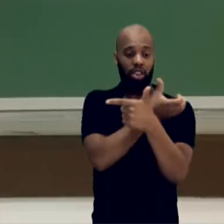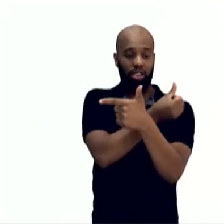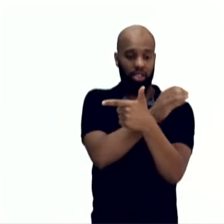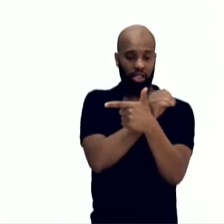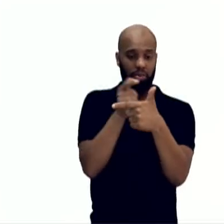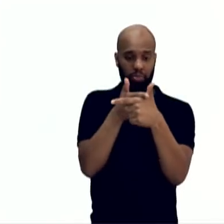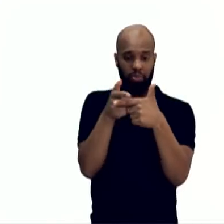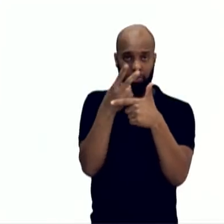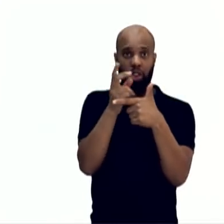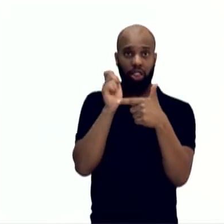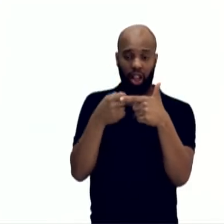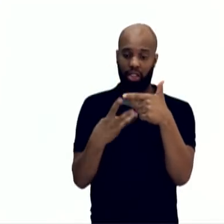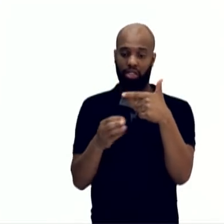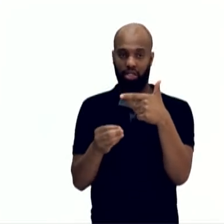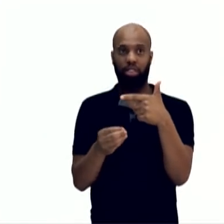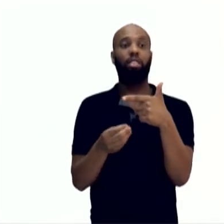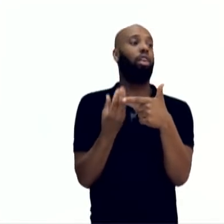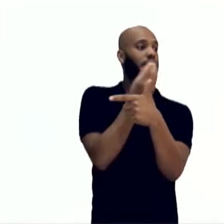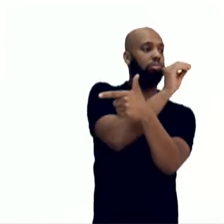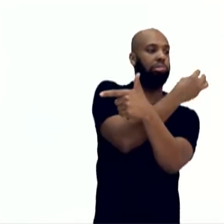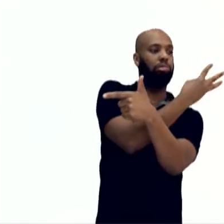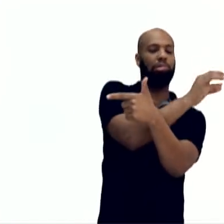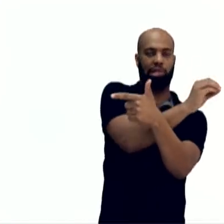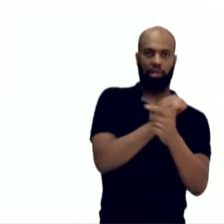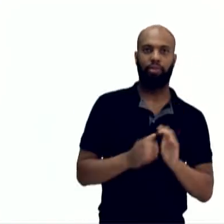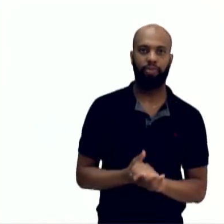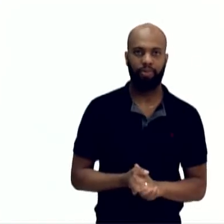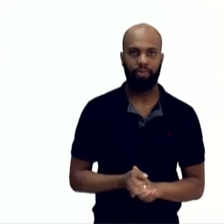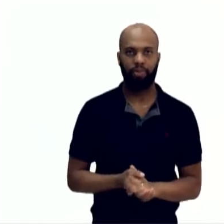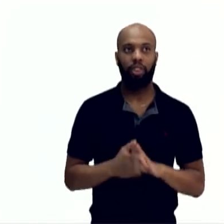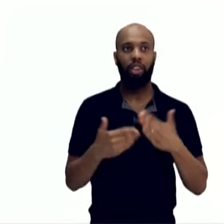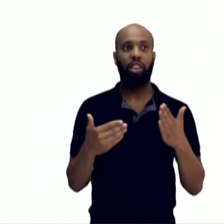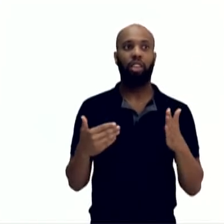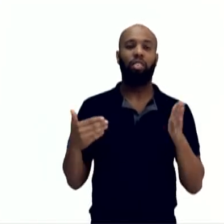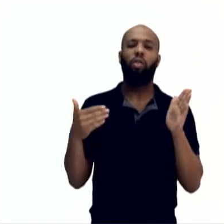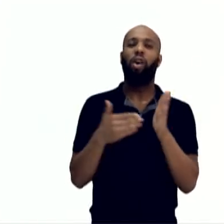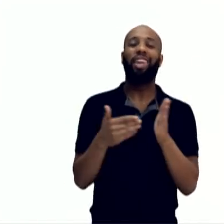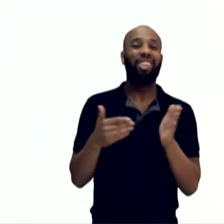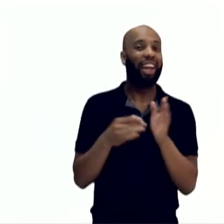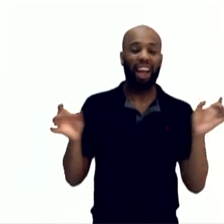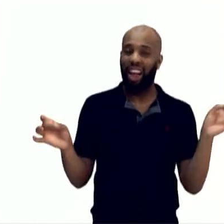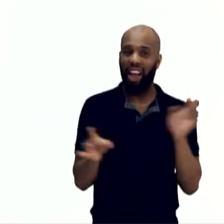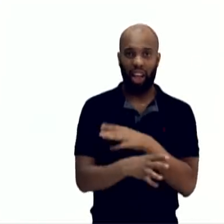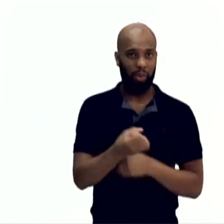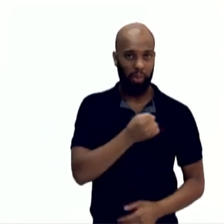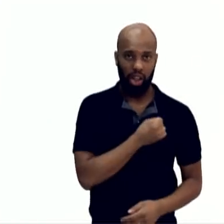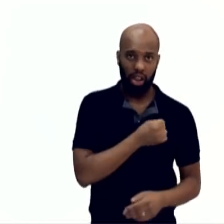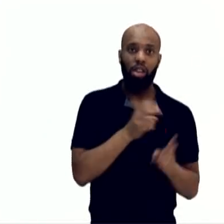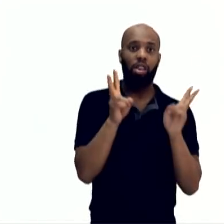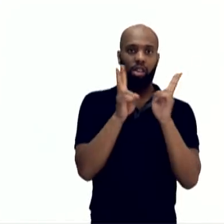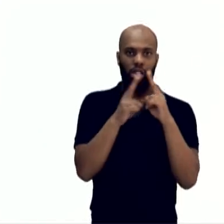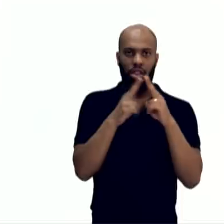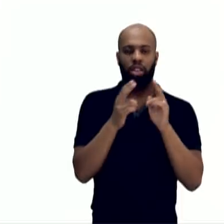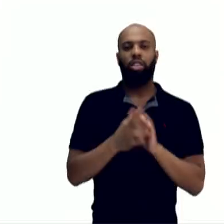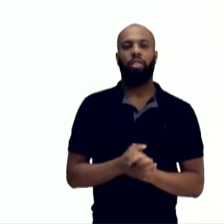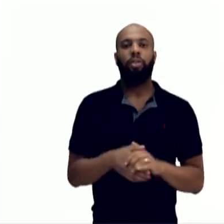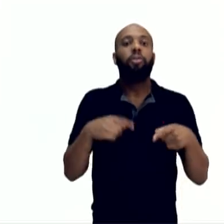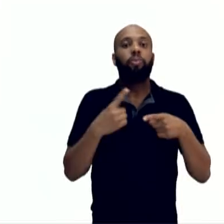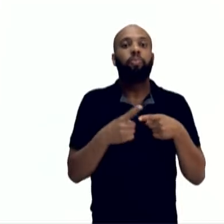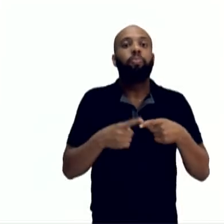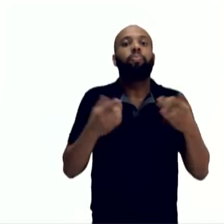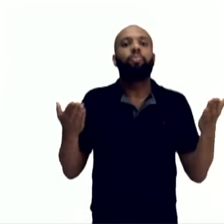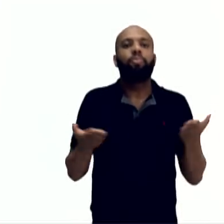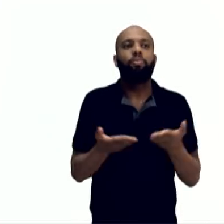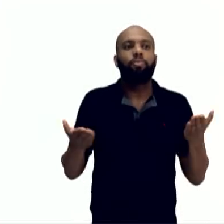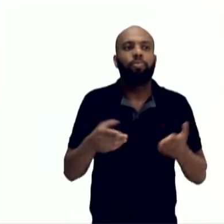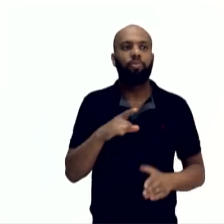30. A gente vai recorrer ao 2 até a gente extinguir os números pares. Nesse caso,